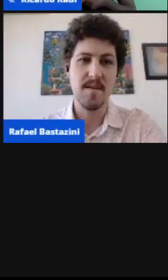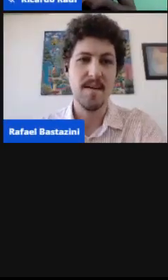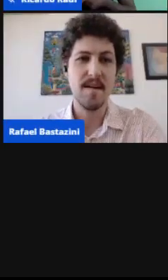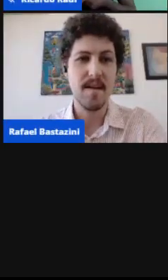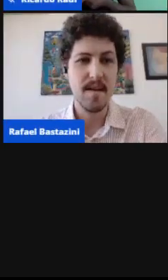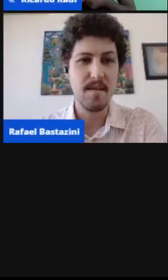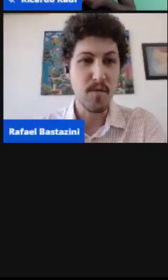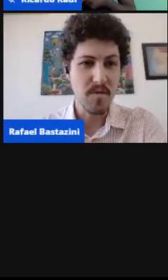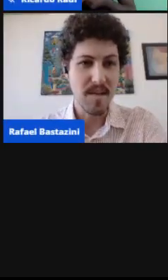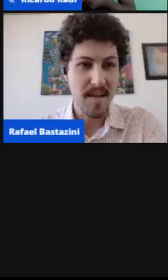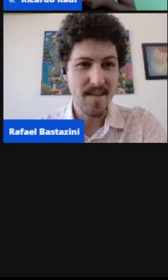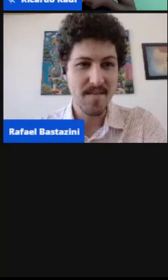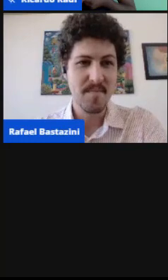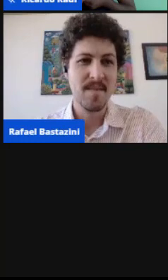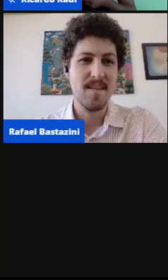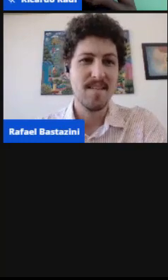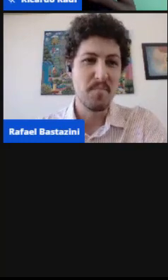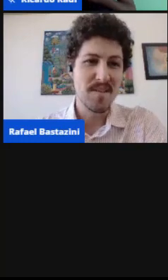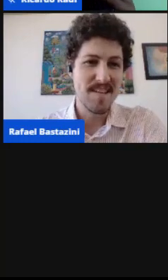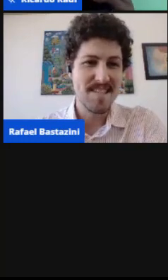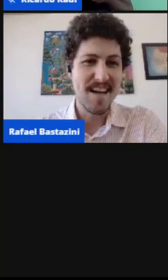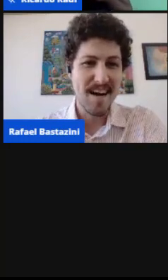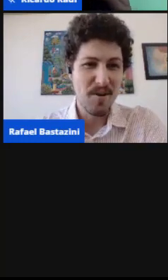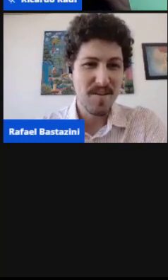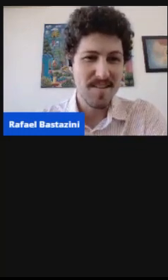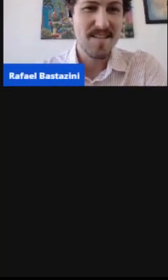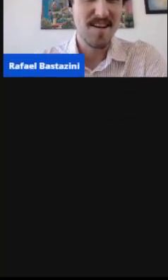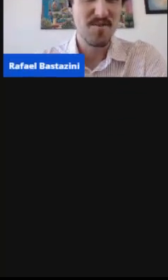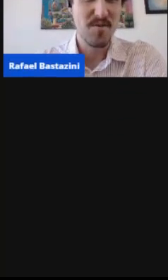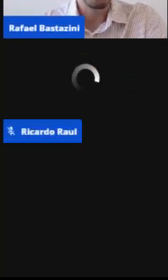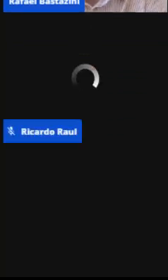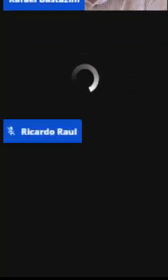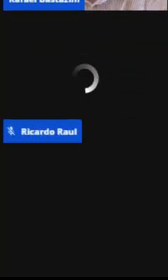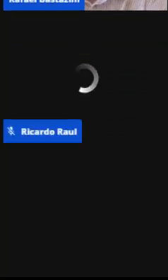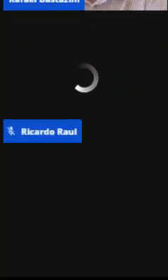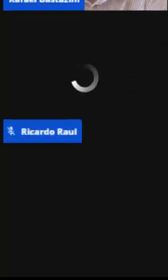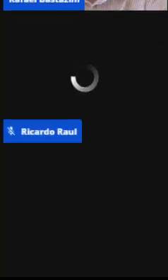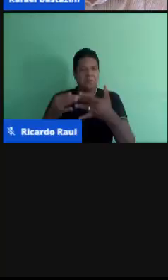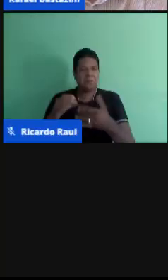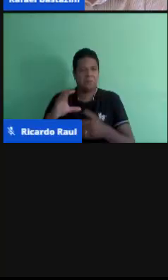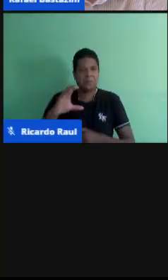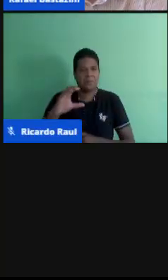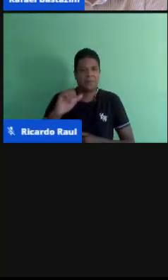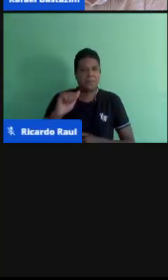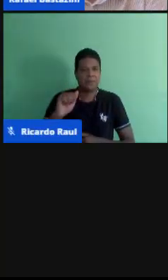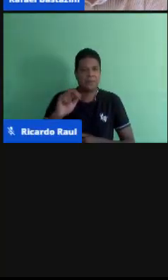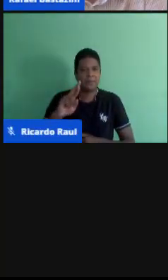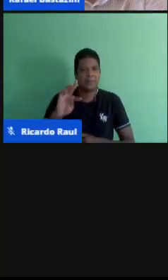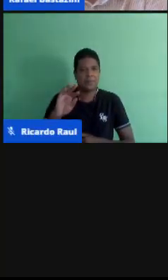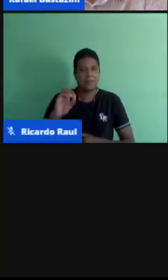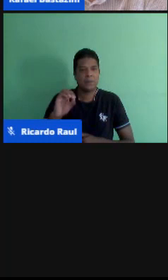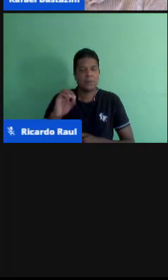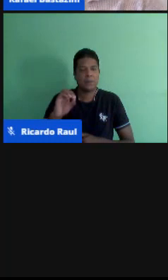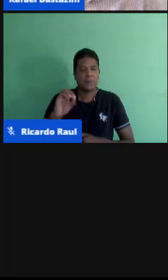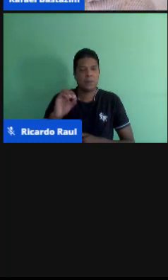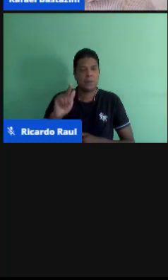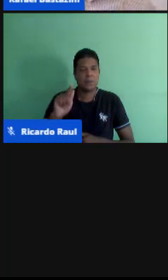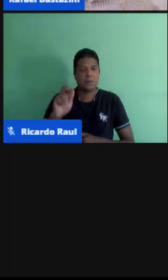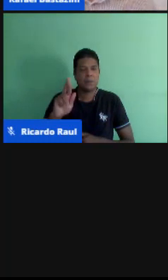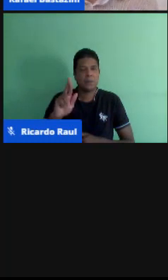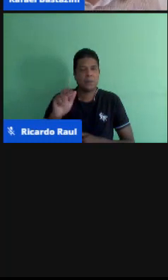Bom, pessoal, voltei. Depois dessa aula de cartografia do Rafa,